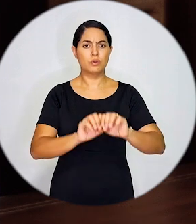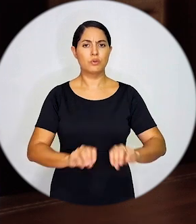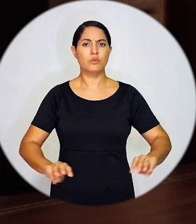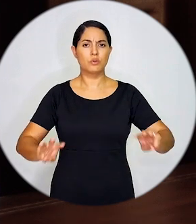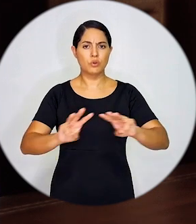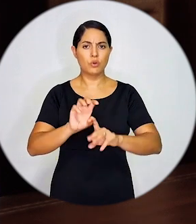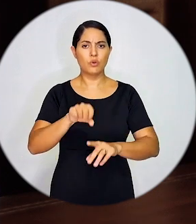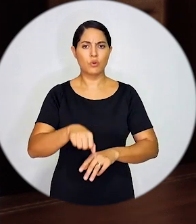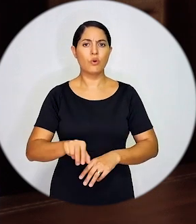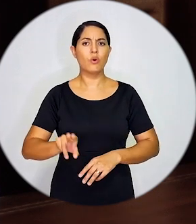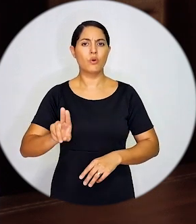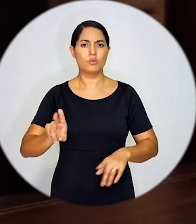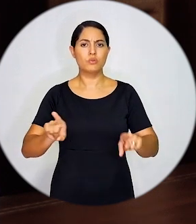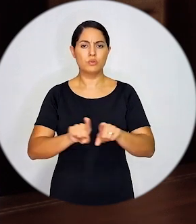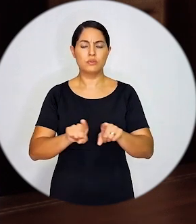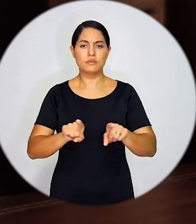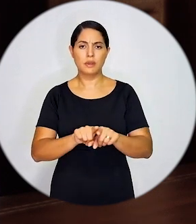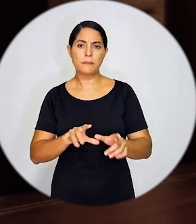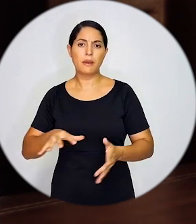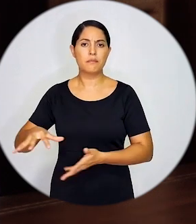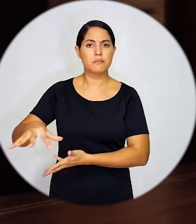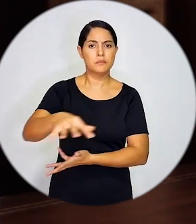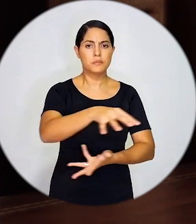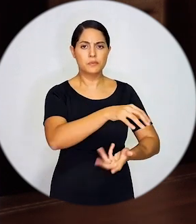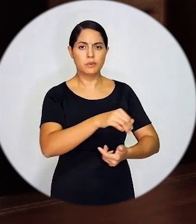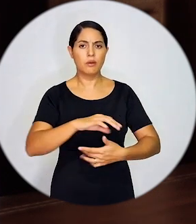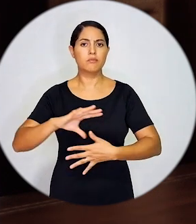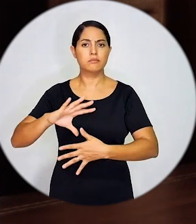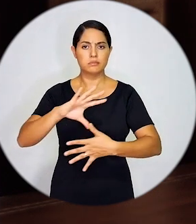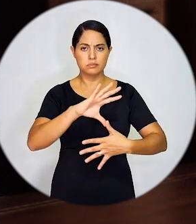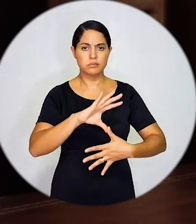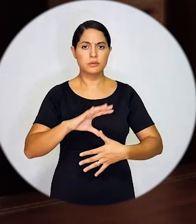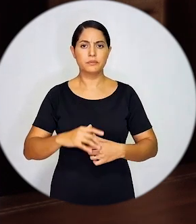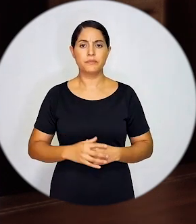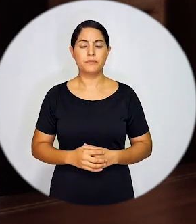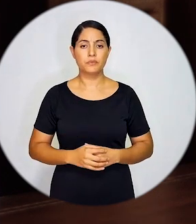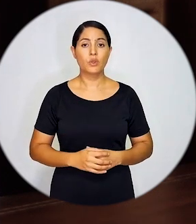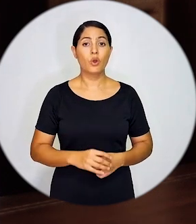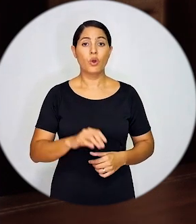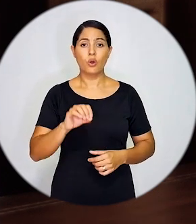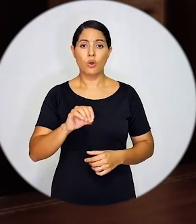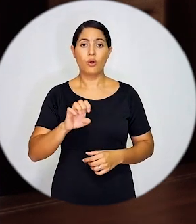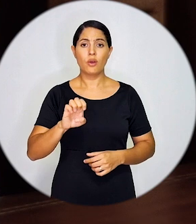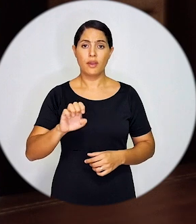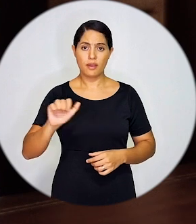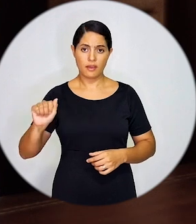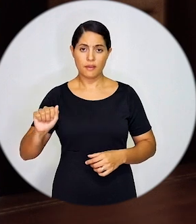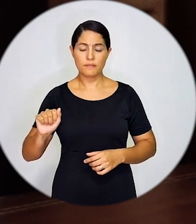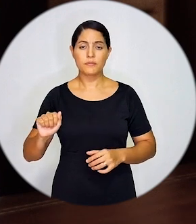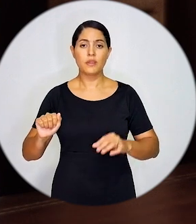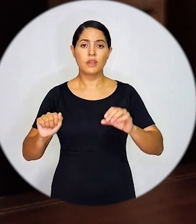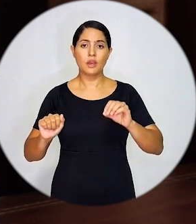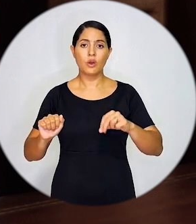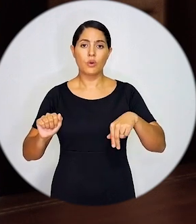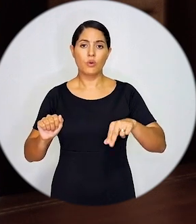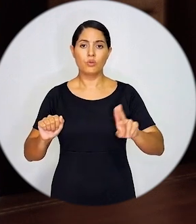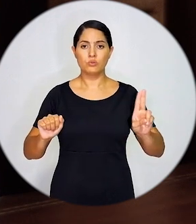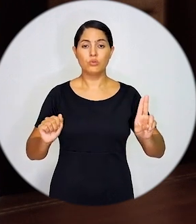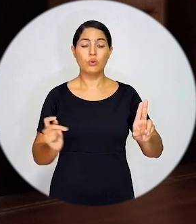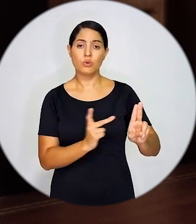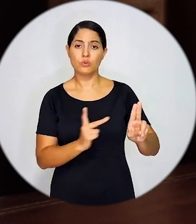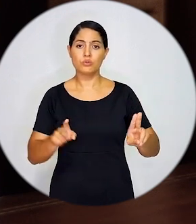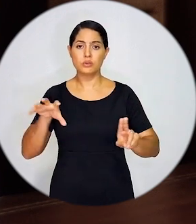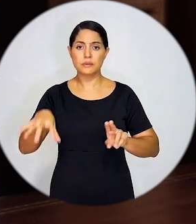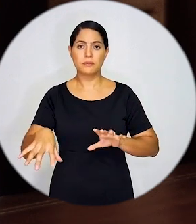a Organização dos Estados Americanos e perante a Organização das Nações Unidas, a OEA e a ONU. A